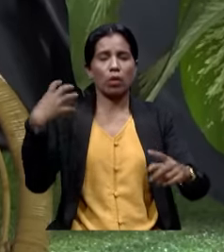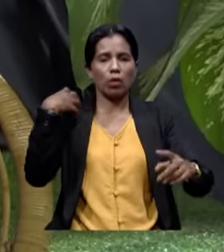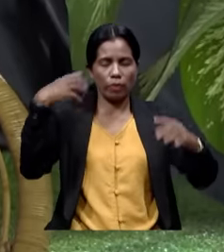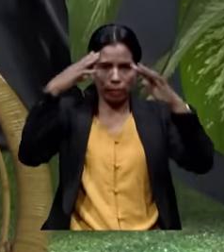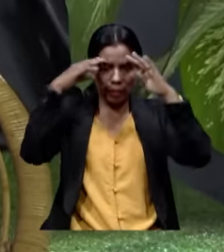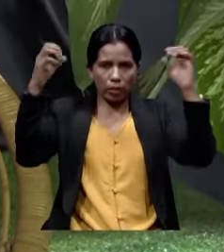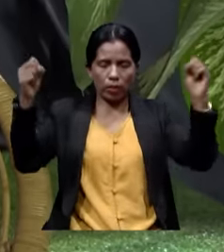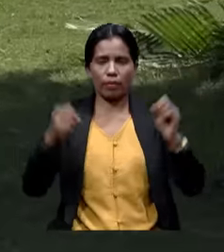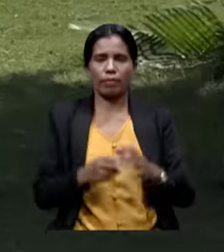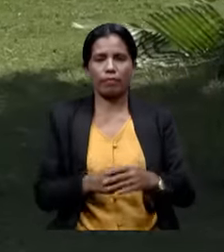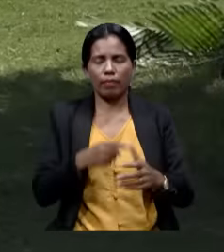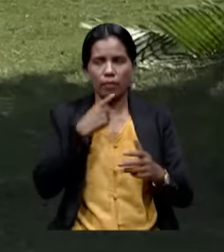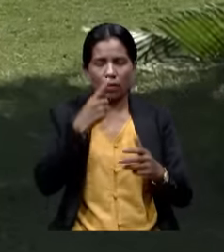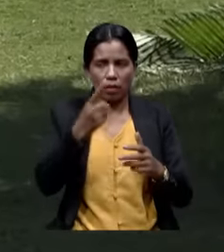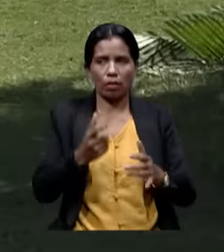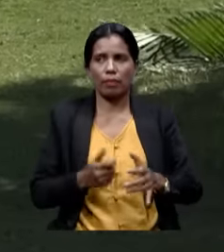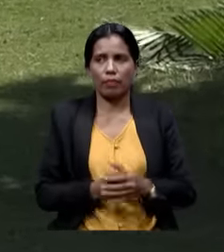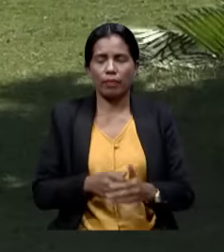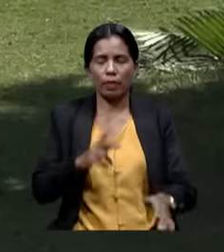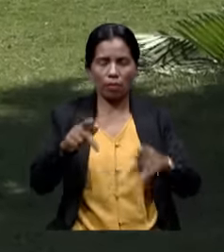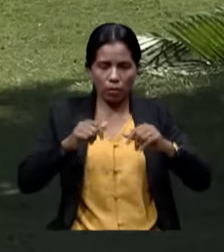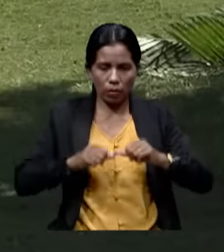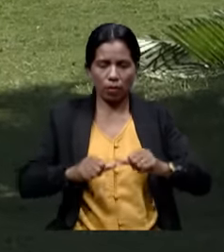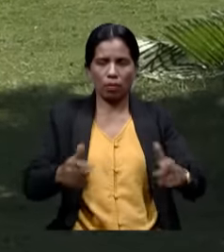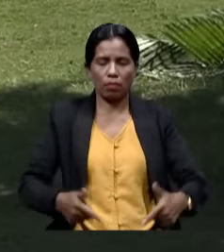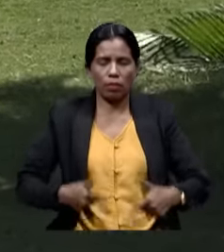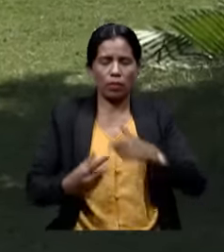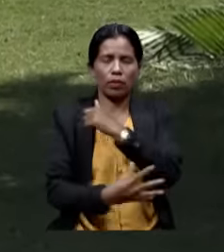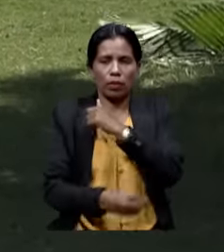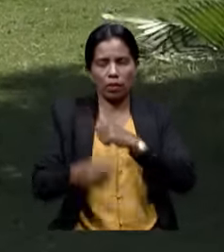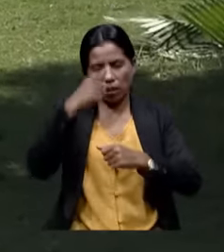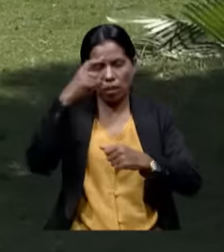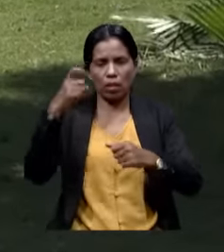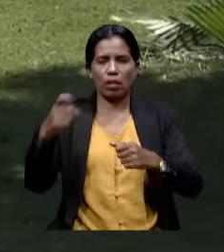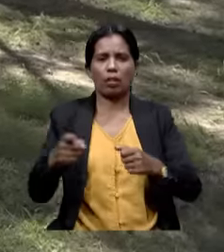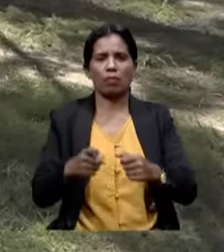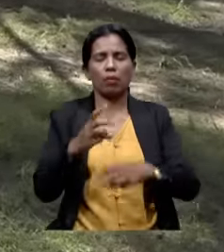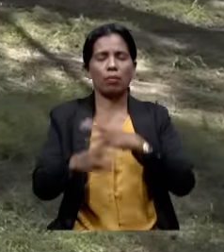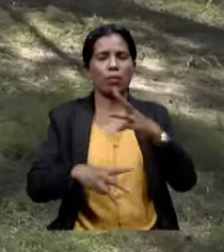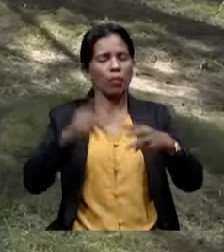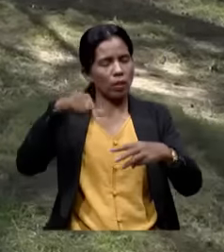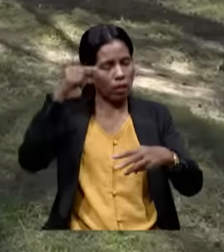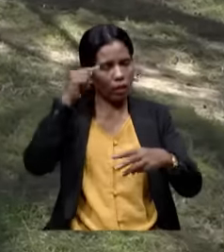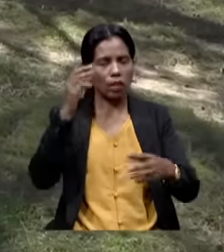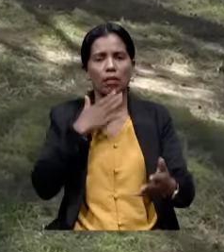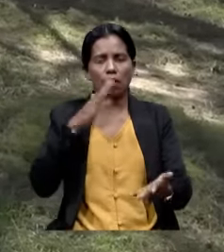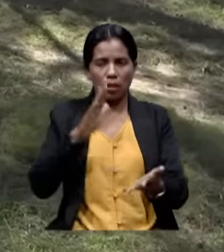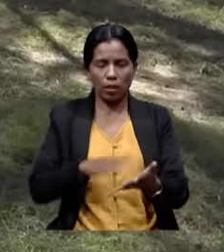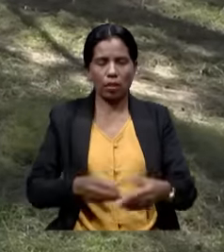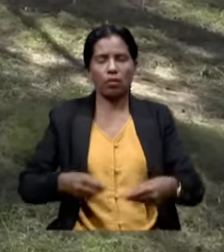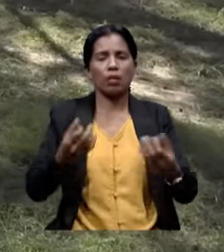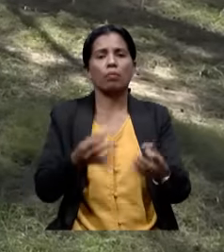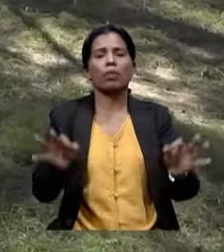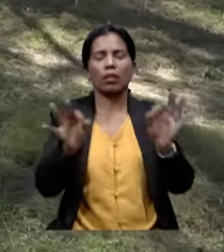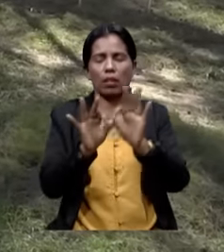presidencial. Sisto dos Santos atende, povo continua morisquia, tamas está um político sira nebela diak, no for prioridade de basira